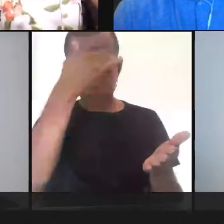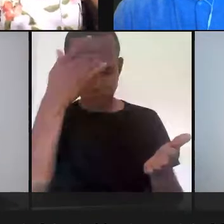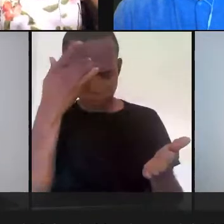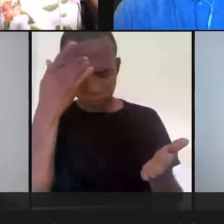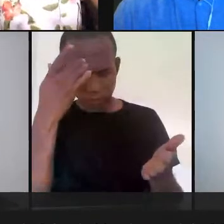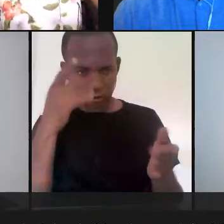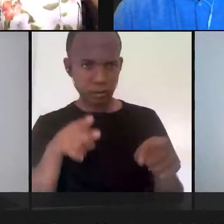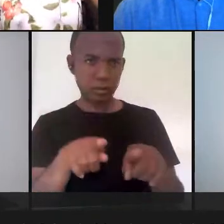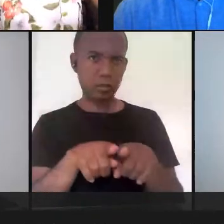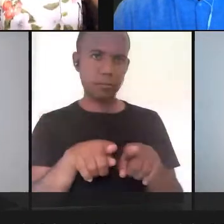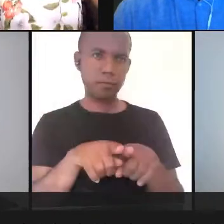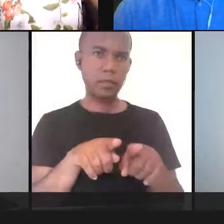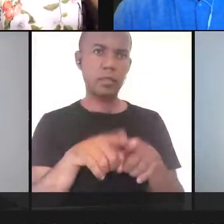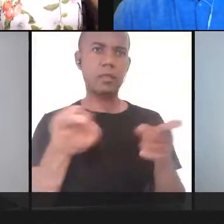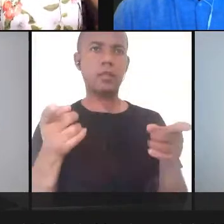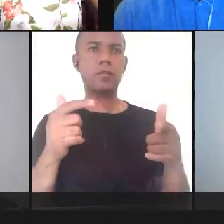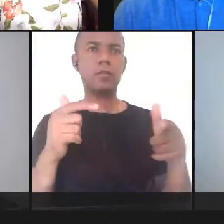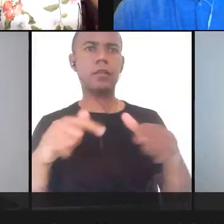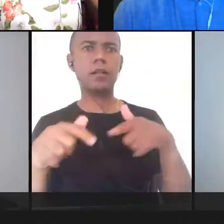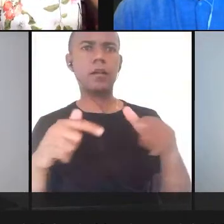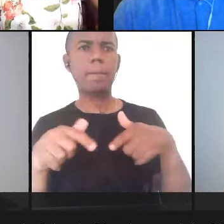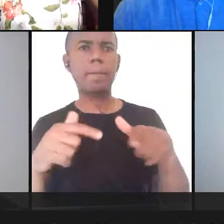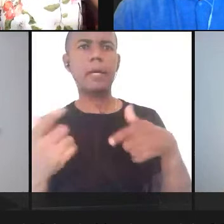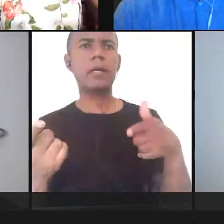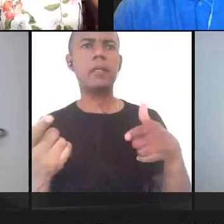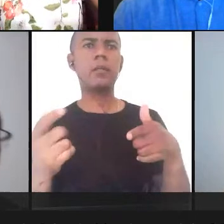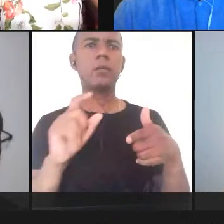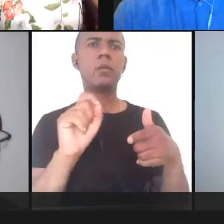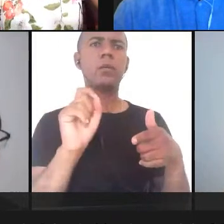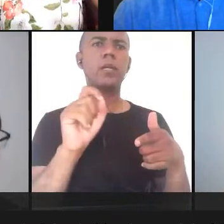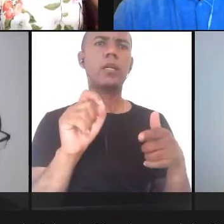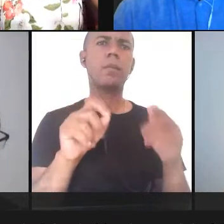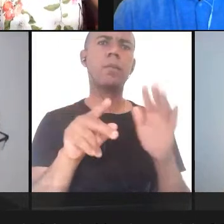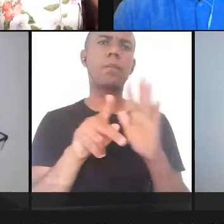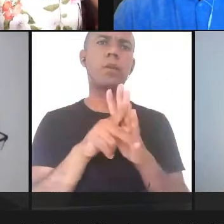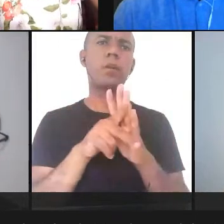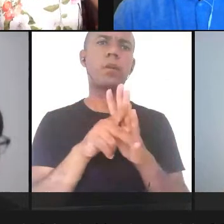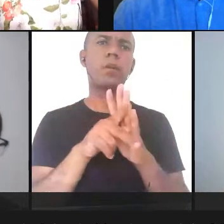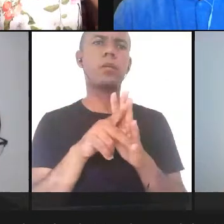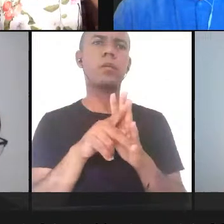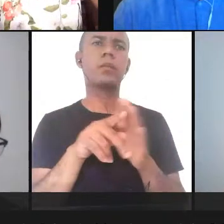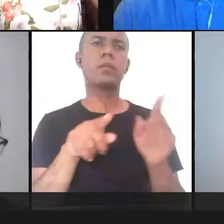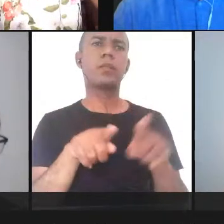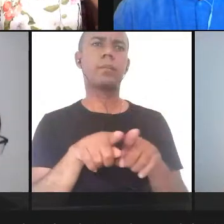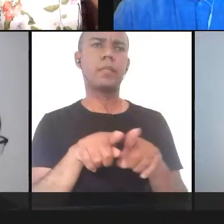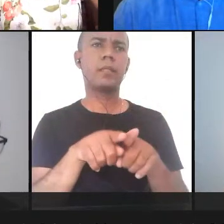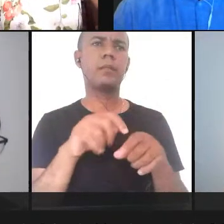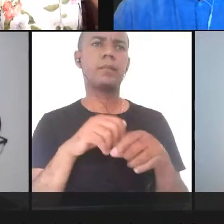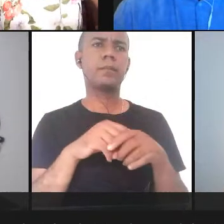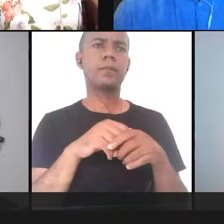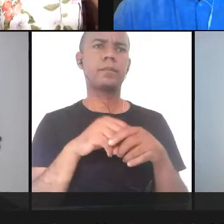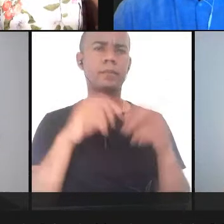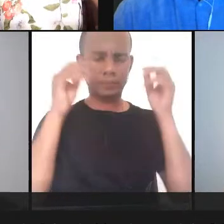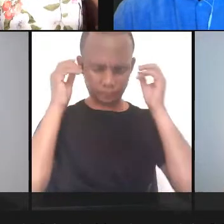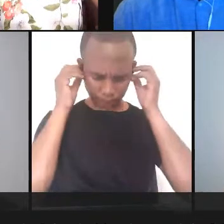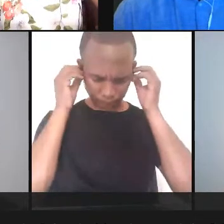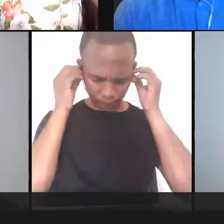trabalho contínuo hoje. Estava a ouvir agora, falava a Eliana